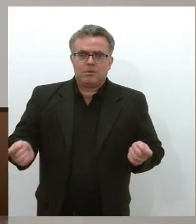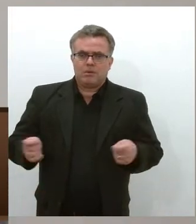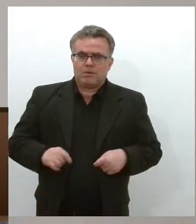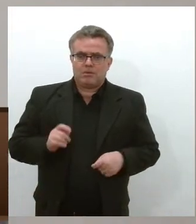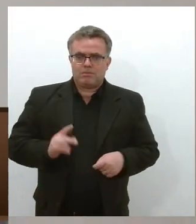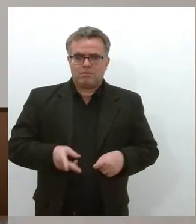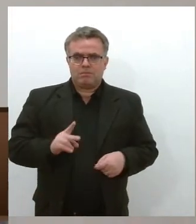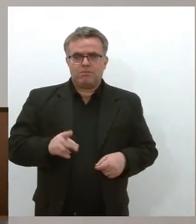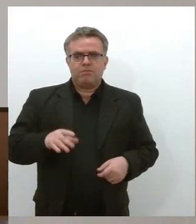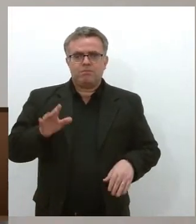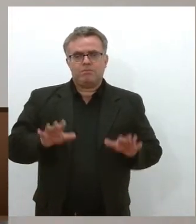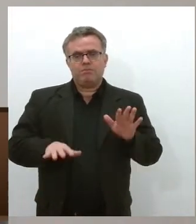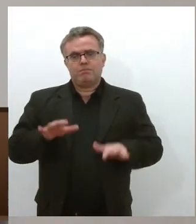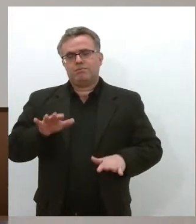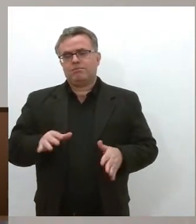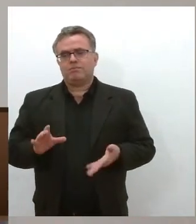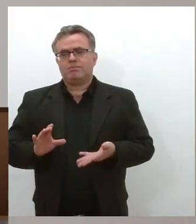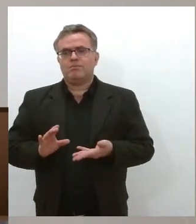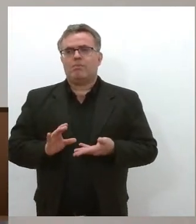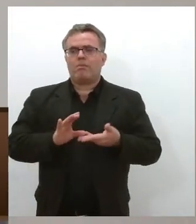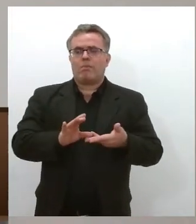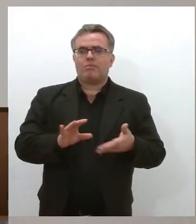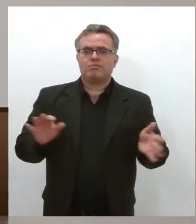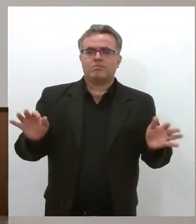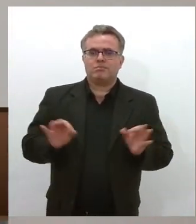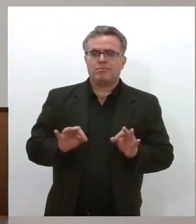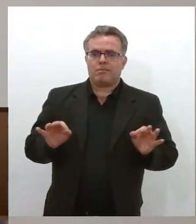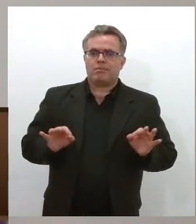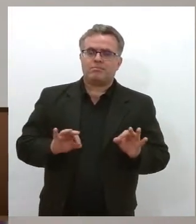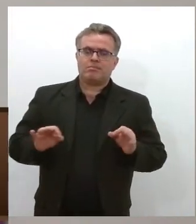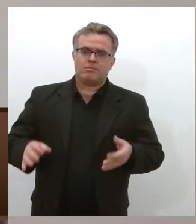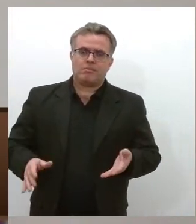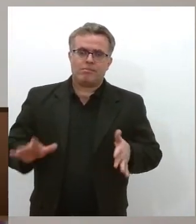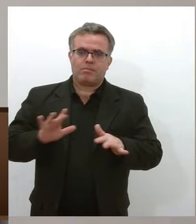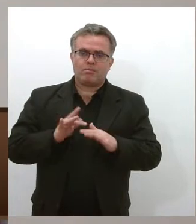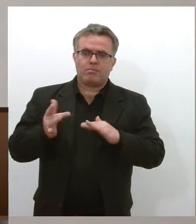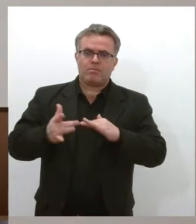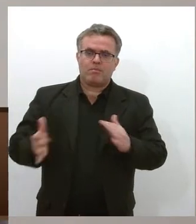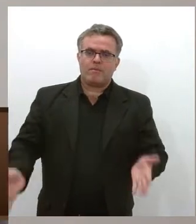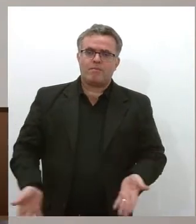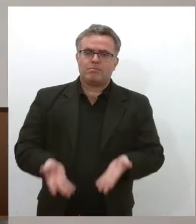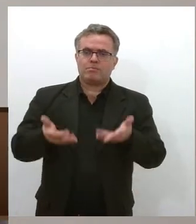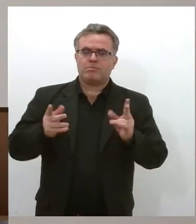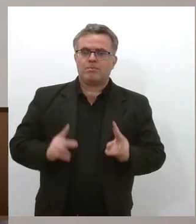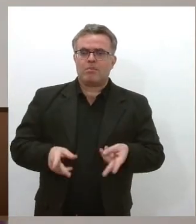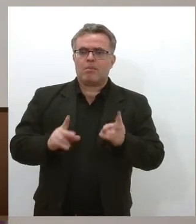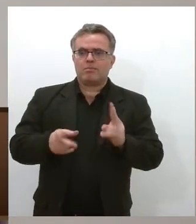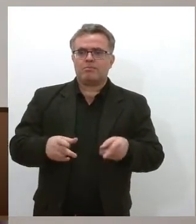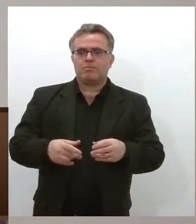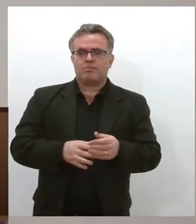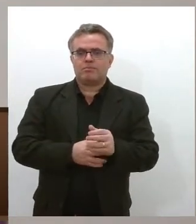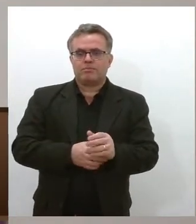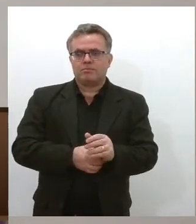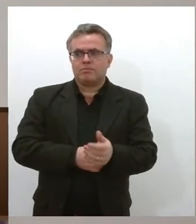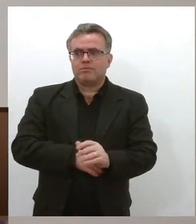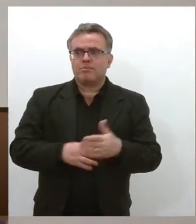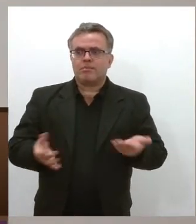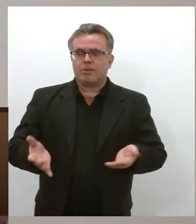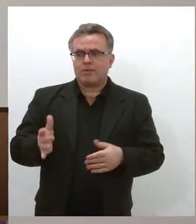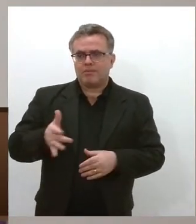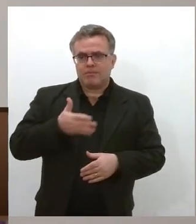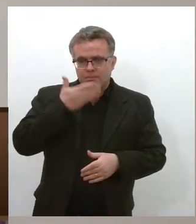não tem um recurso financeiro para fazer impulsionamento nas redes sociais, como a gente viu muito agora, e isso facilitar o alcance